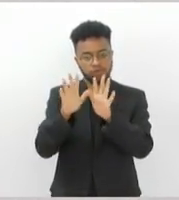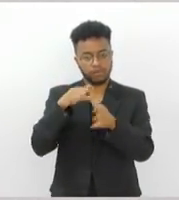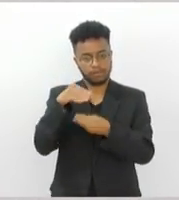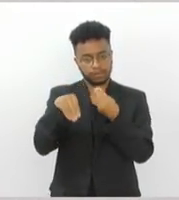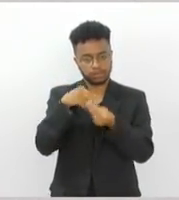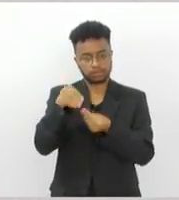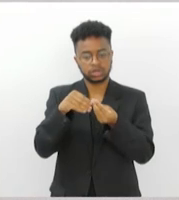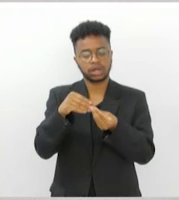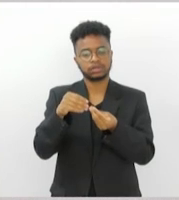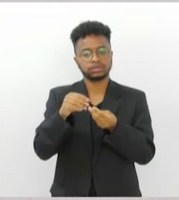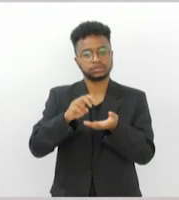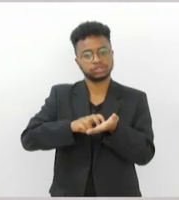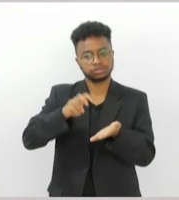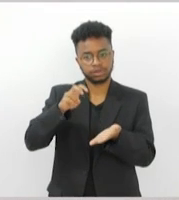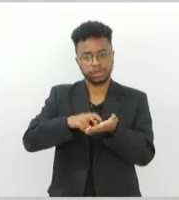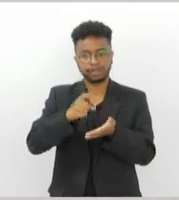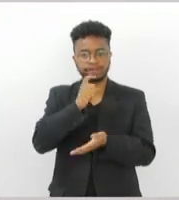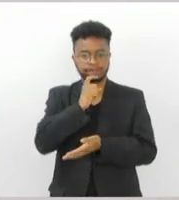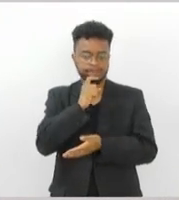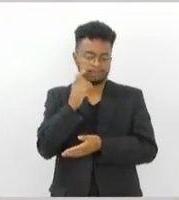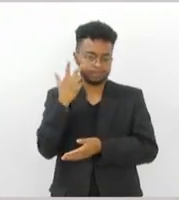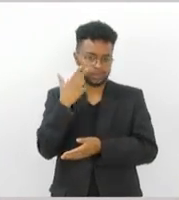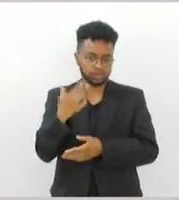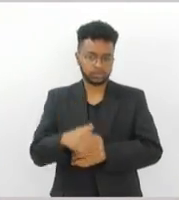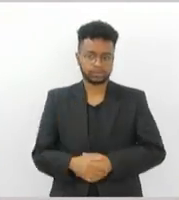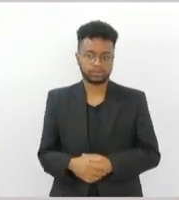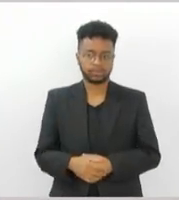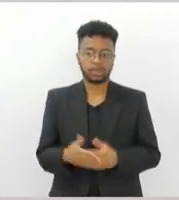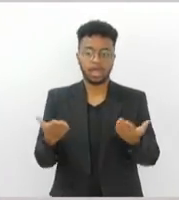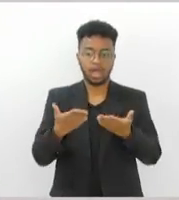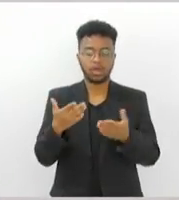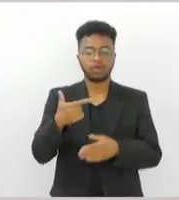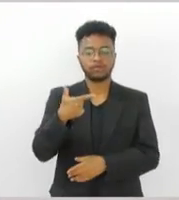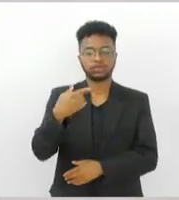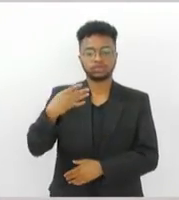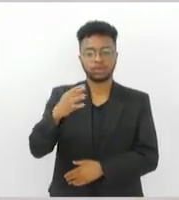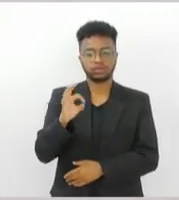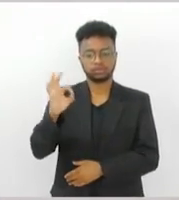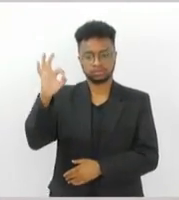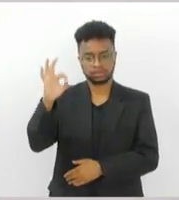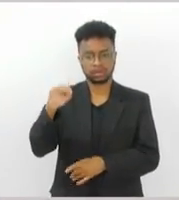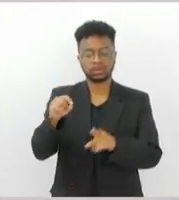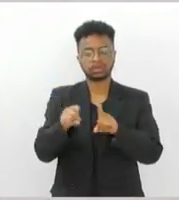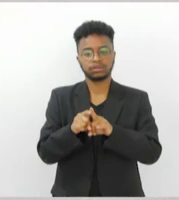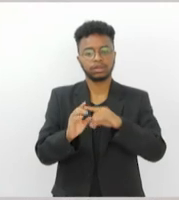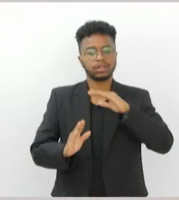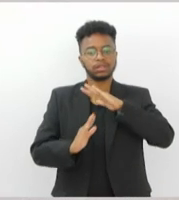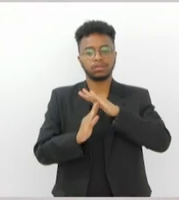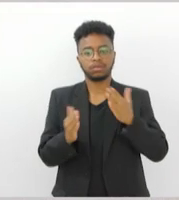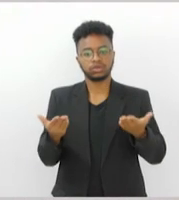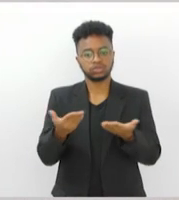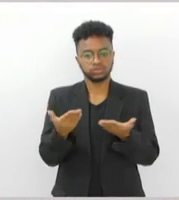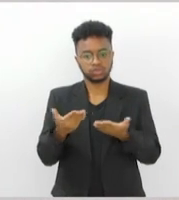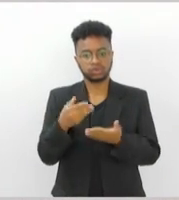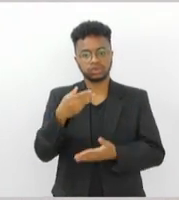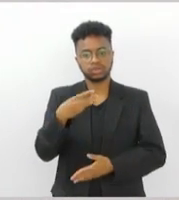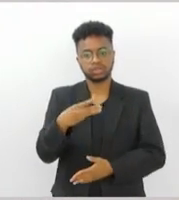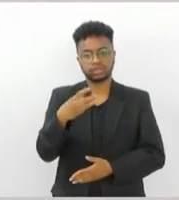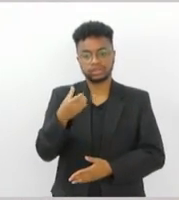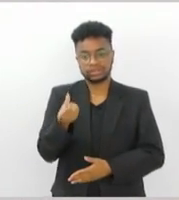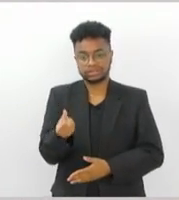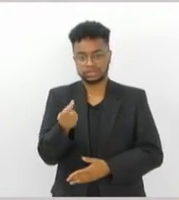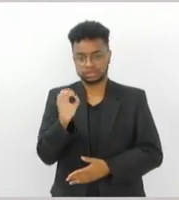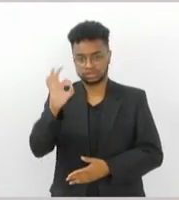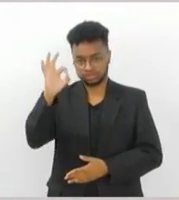Neva do amanhã de inverno que é comum nesse momento faz 24º a máxima prevista para hoje é de